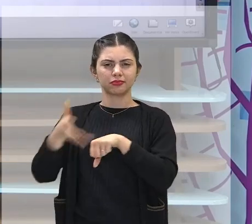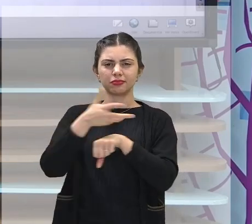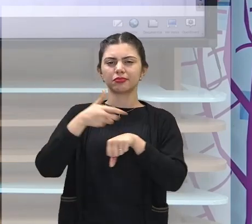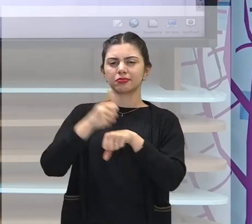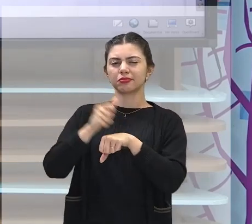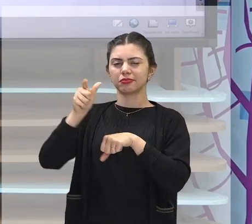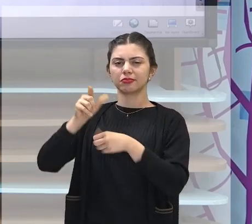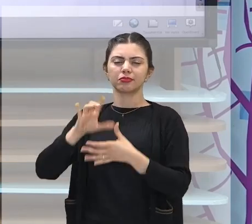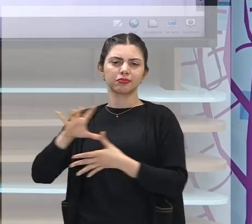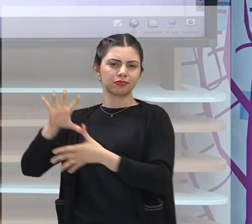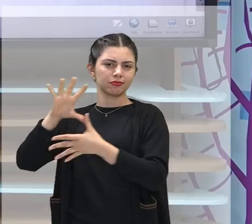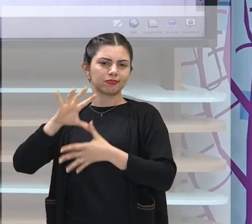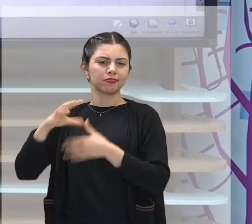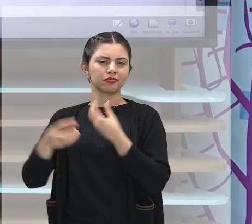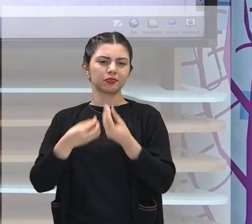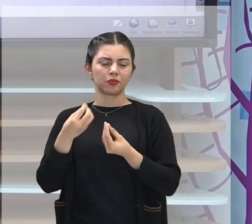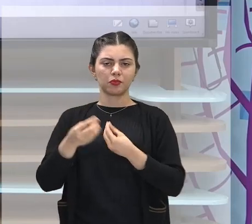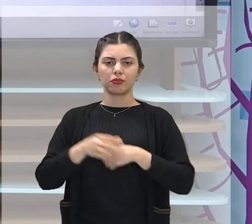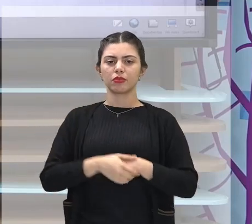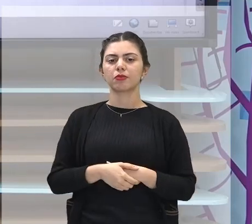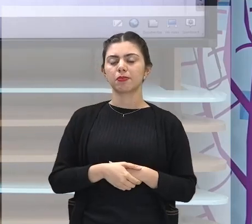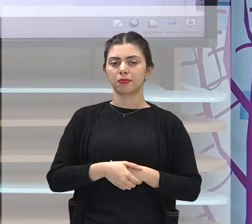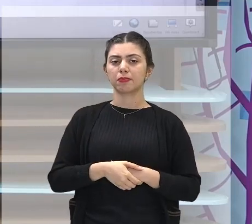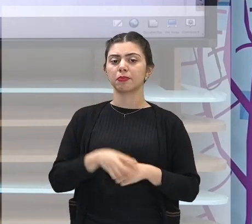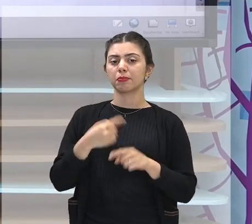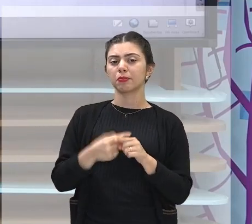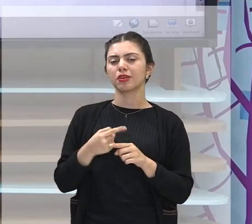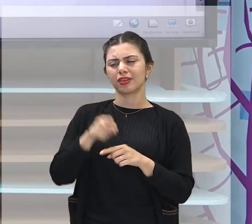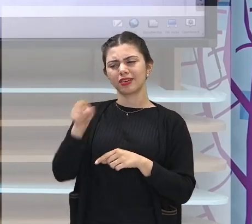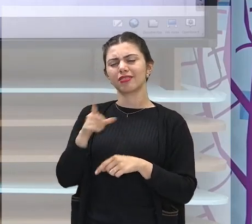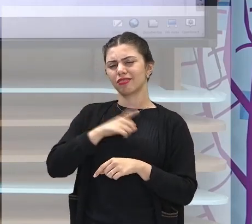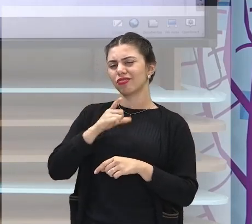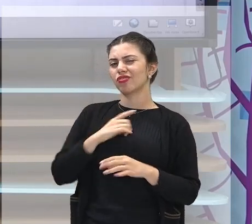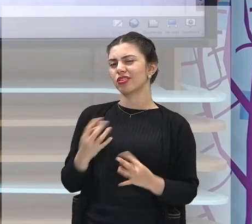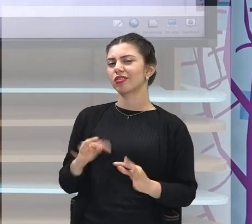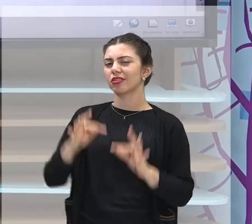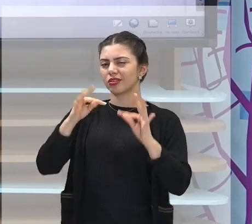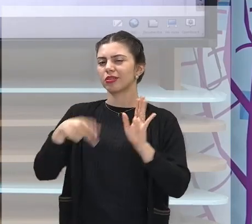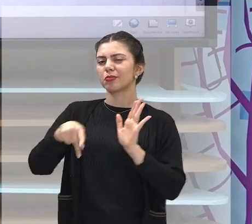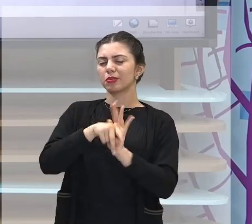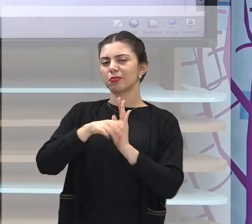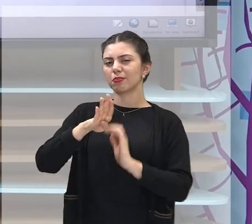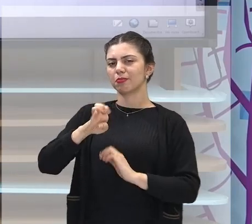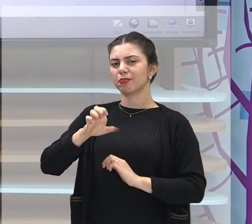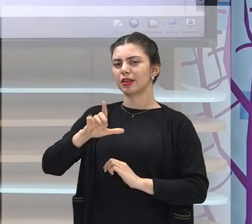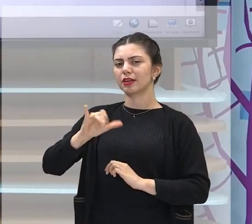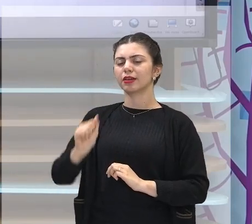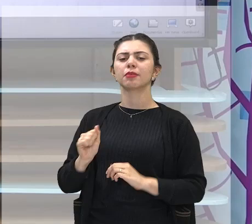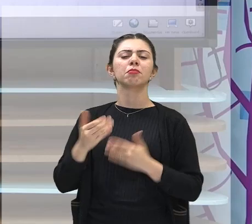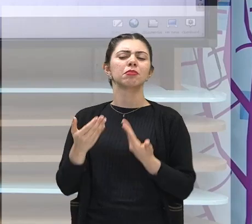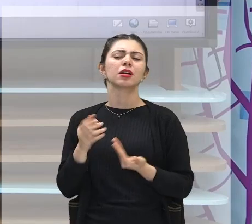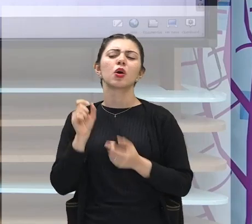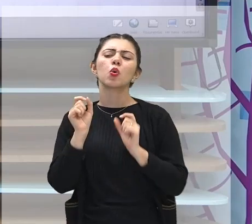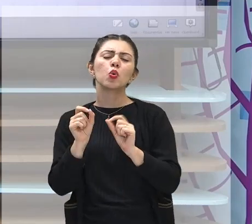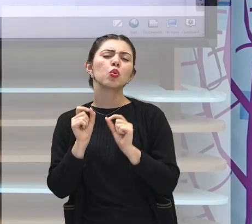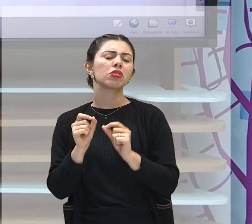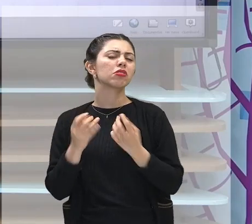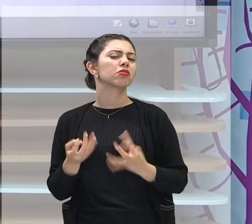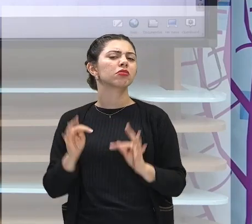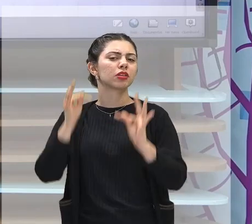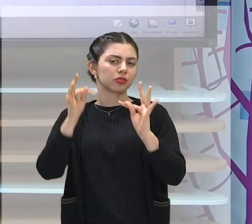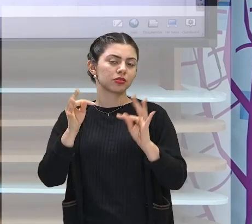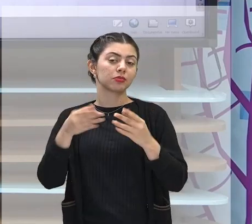Américas, principalmente, por causa da sua tecnologia bélica. E quem eram as tecnologias bélicas?